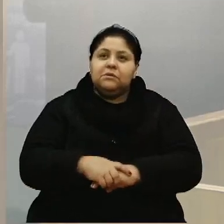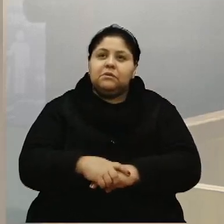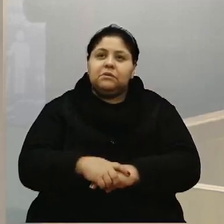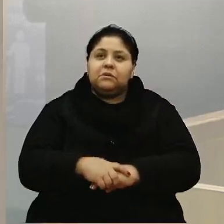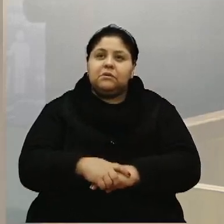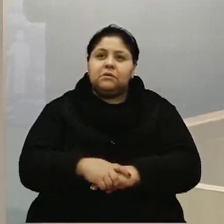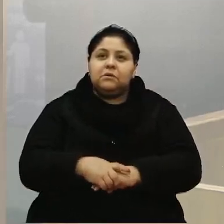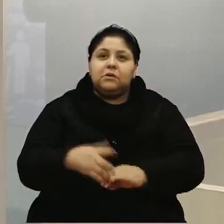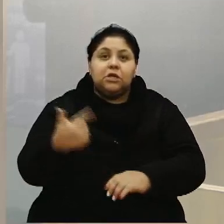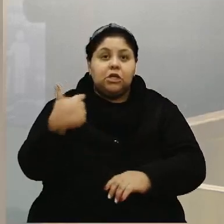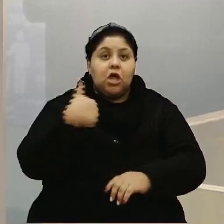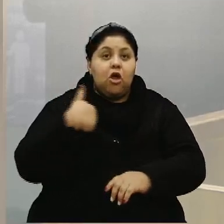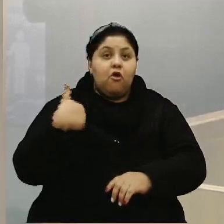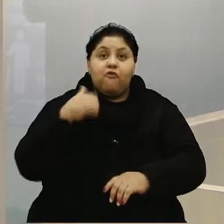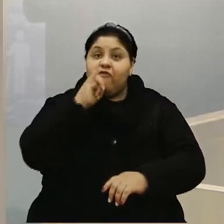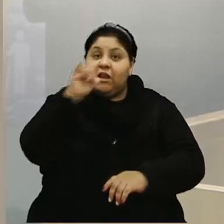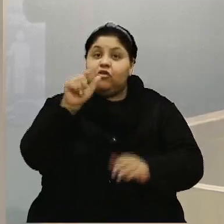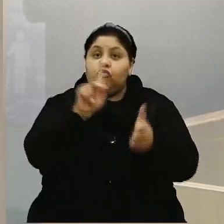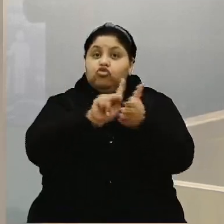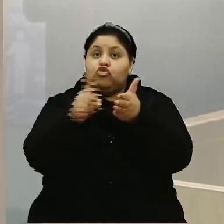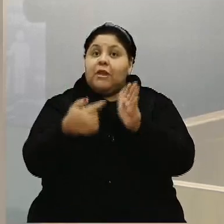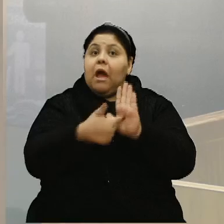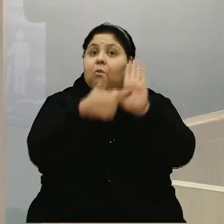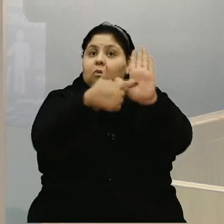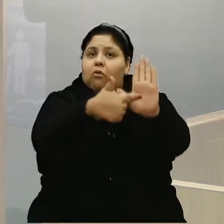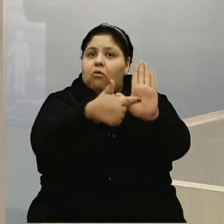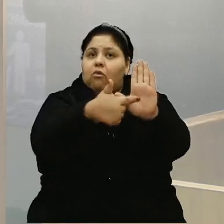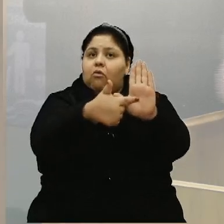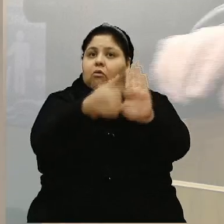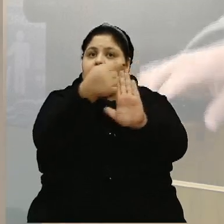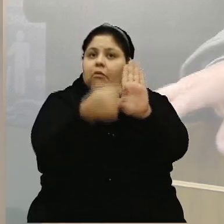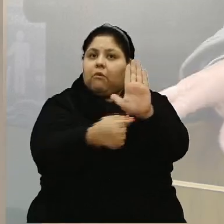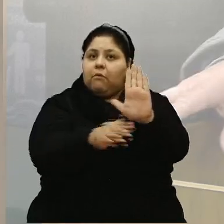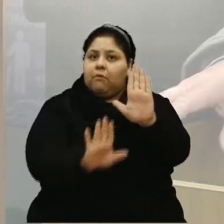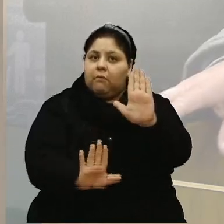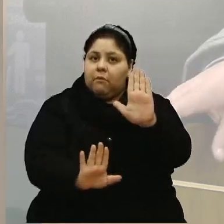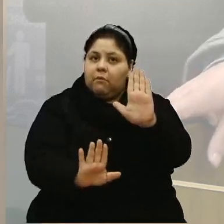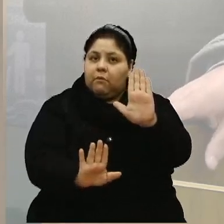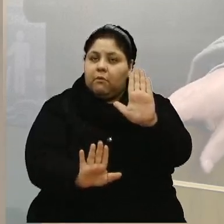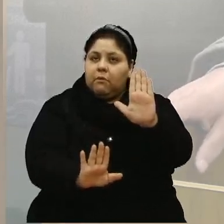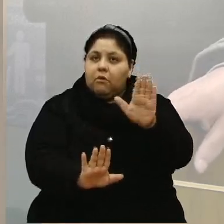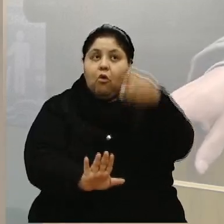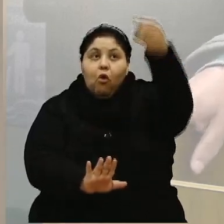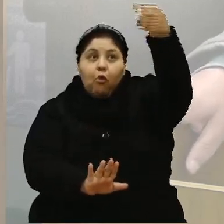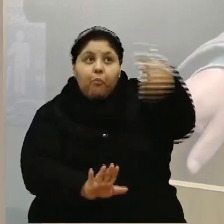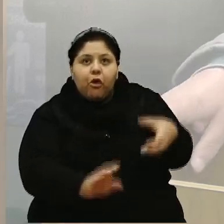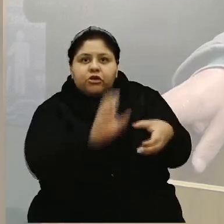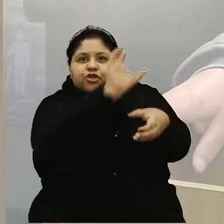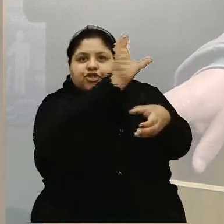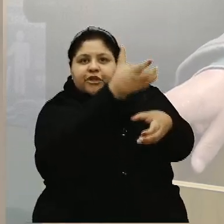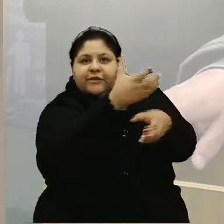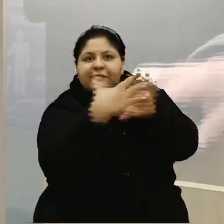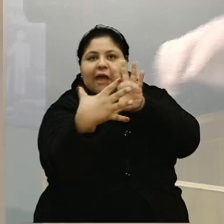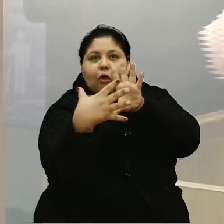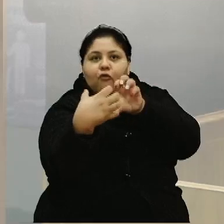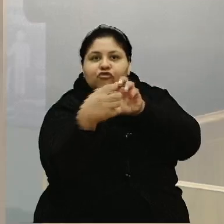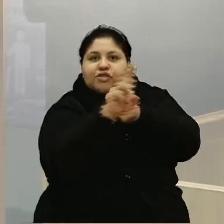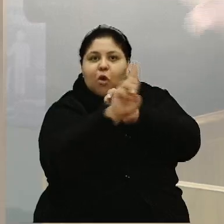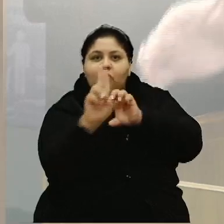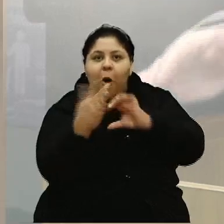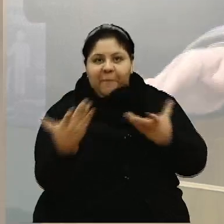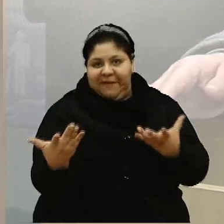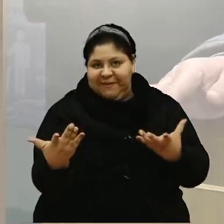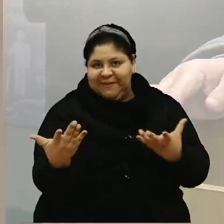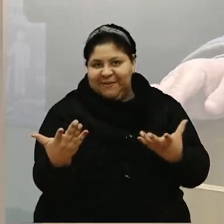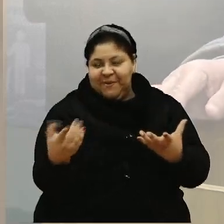Não é eu que estou dizendo, está aqui o jornal. Não é eu que estou dizendo. O poste da discórdia. Então, assim, se nós